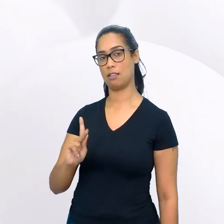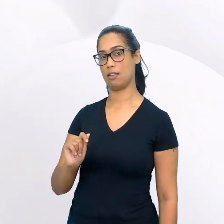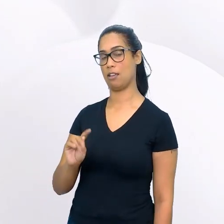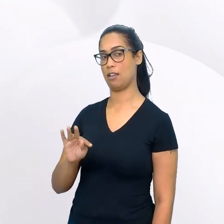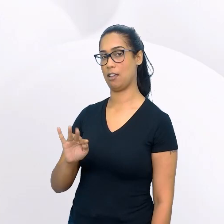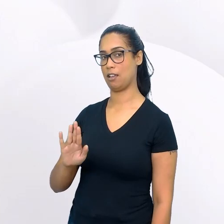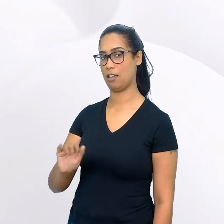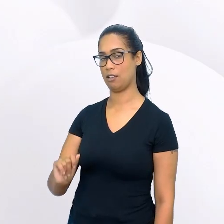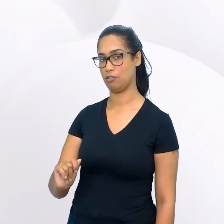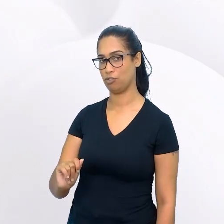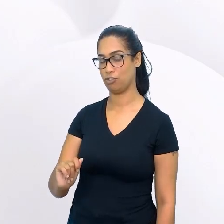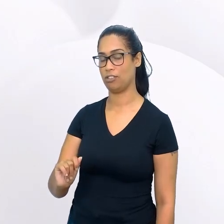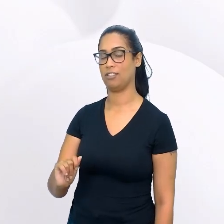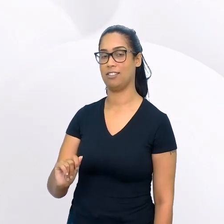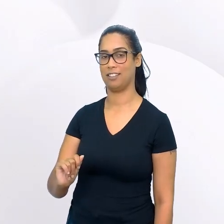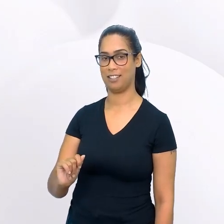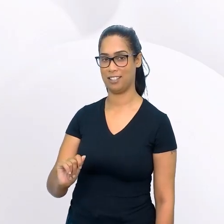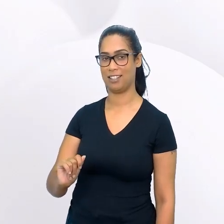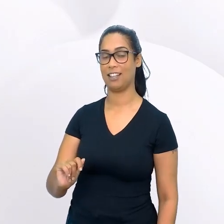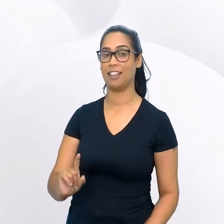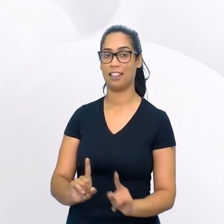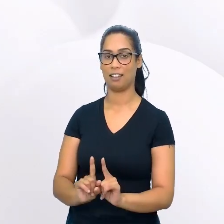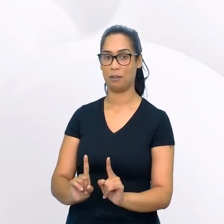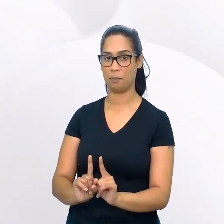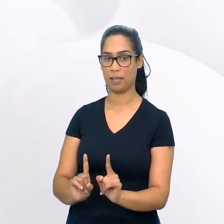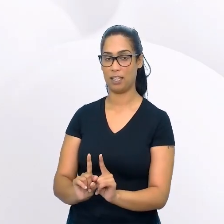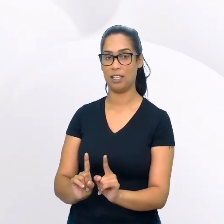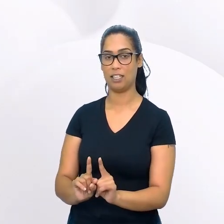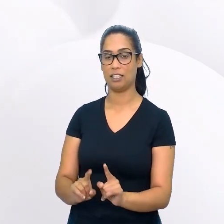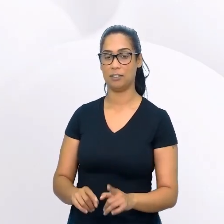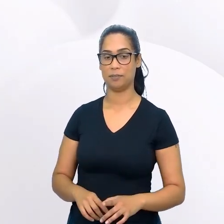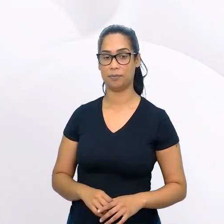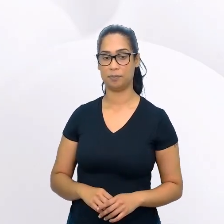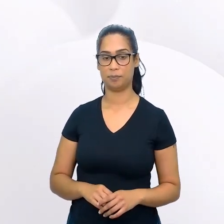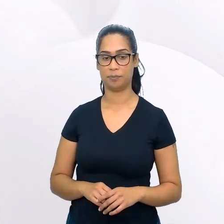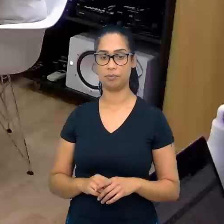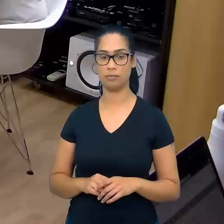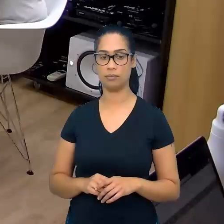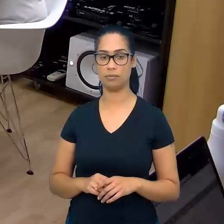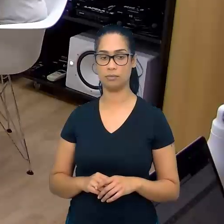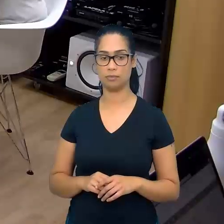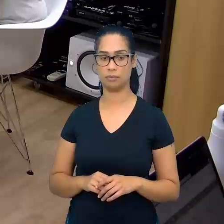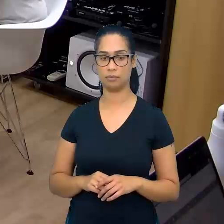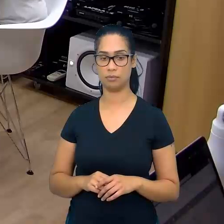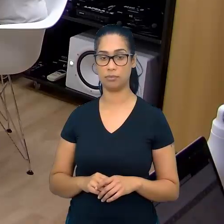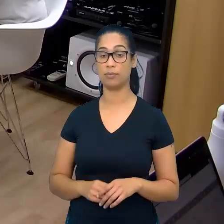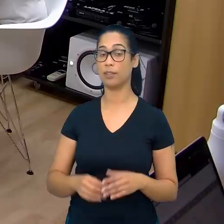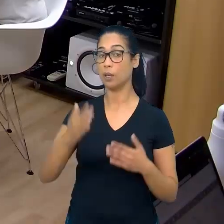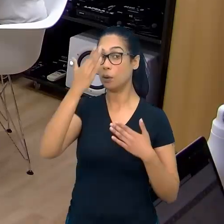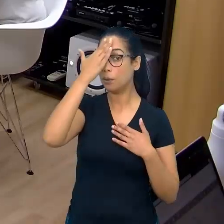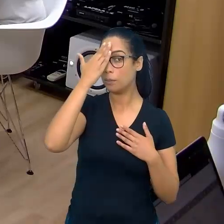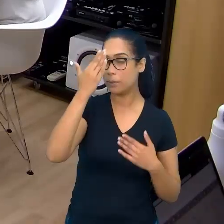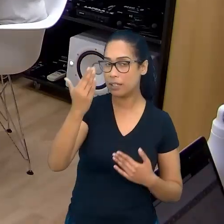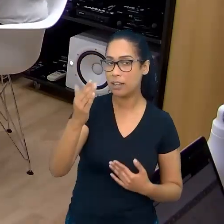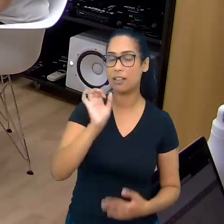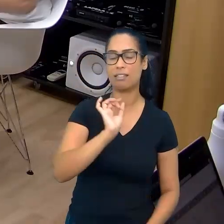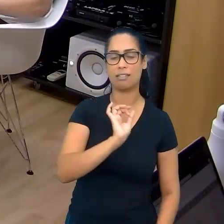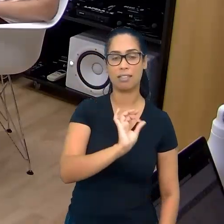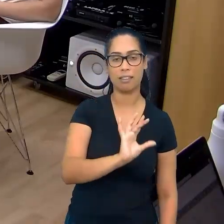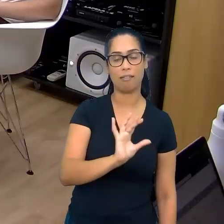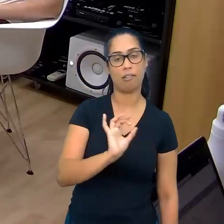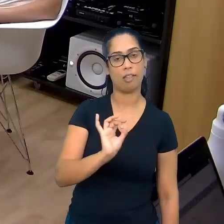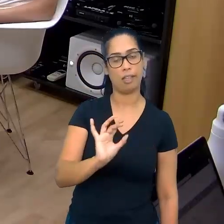Silvia rosa e a Vivi de inglês também muito obrigada as professoras